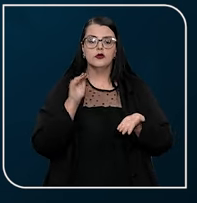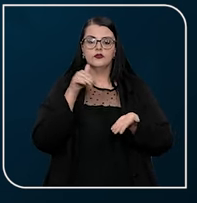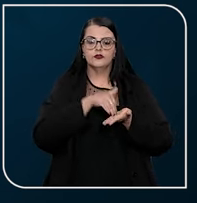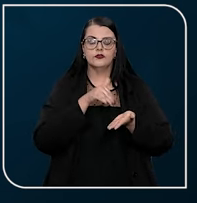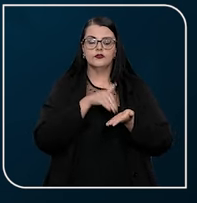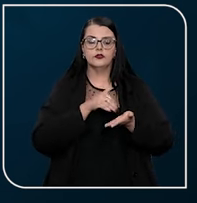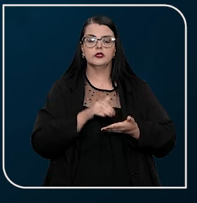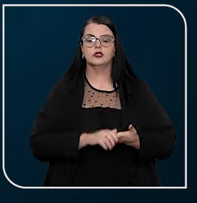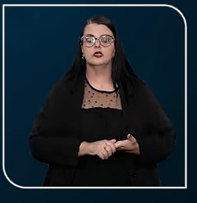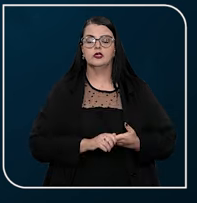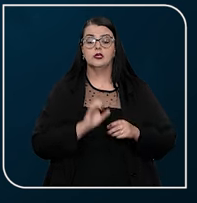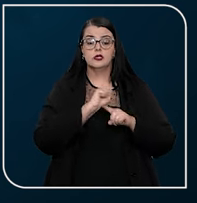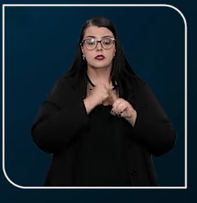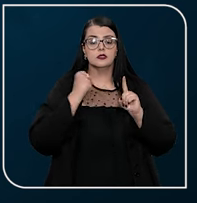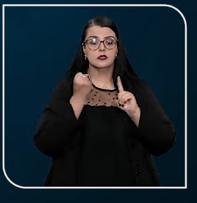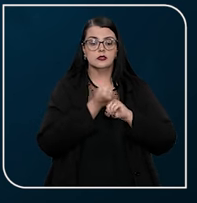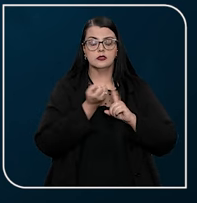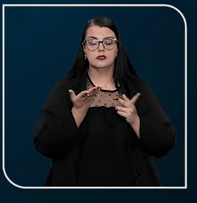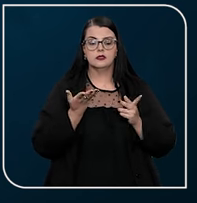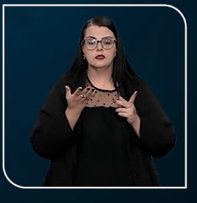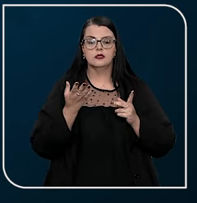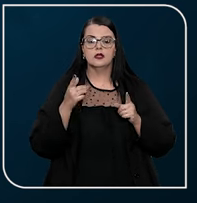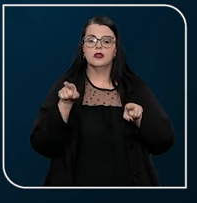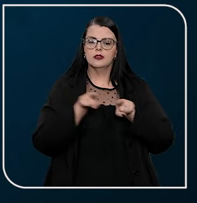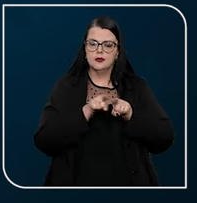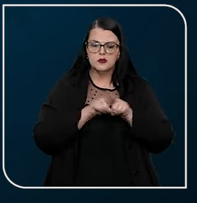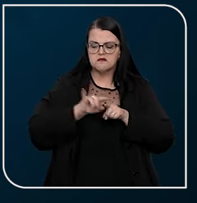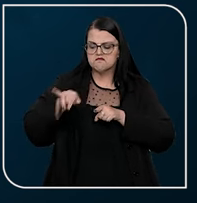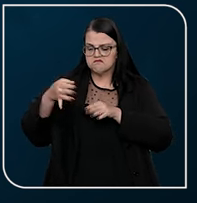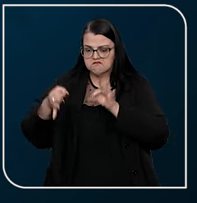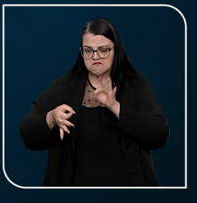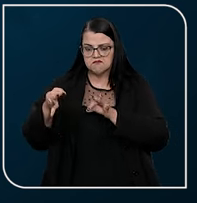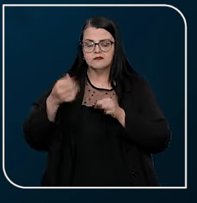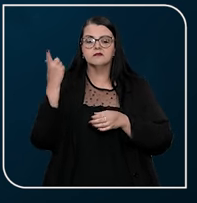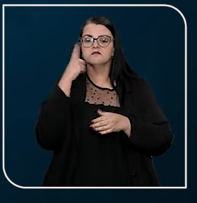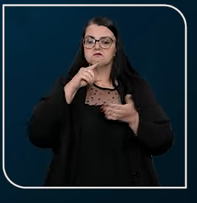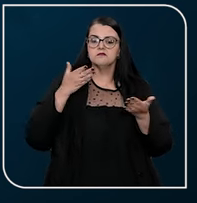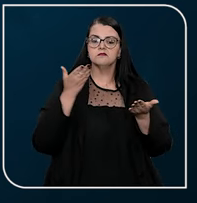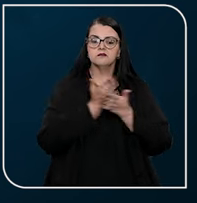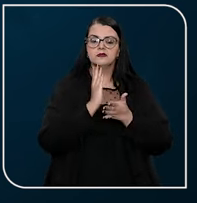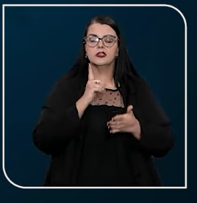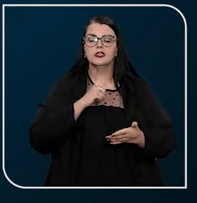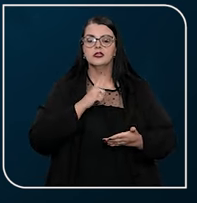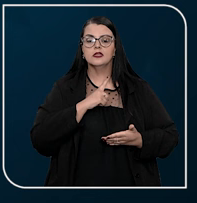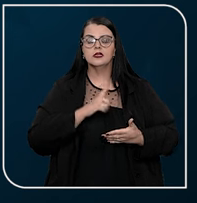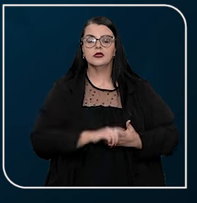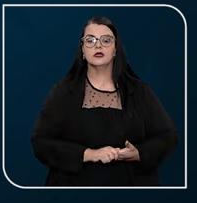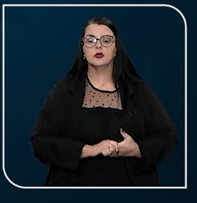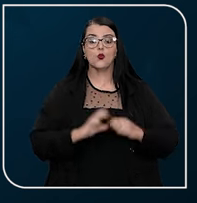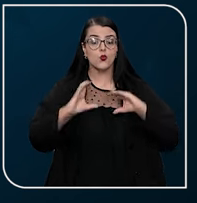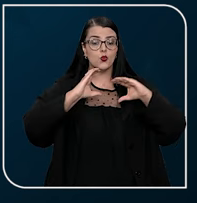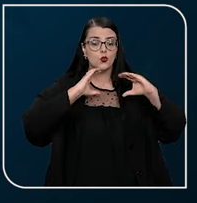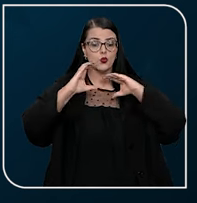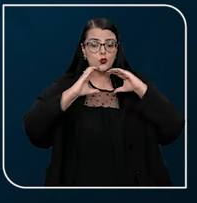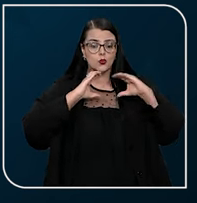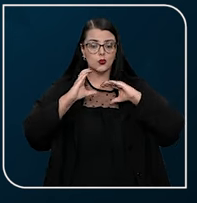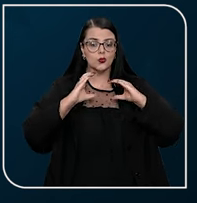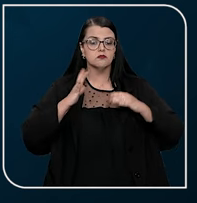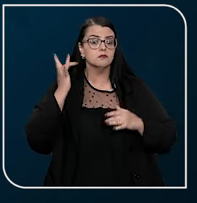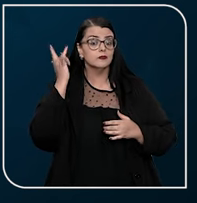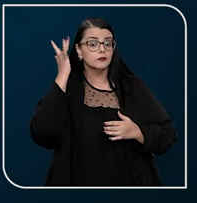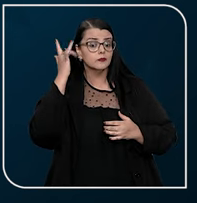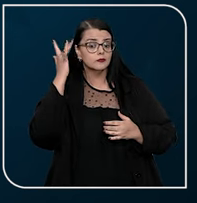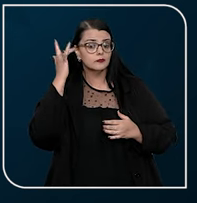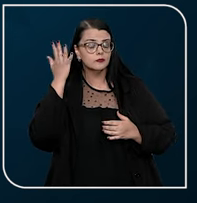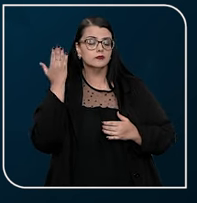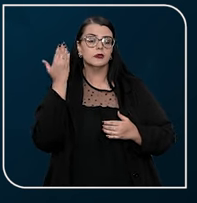final das contas é a sociedade é o jurisdicionado que ganha com isso por qu se você tem uma comunicação que